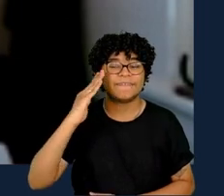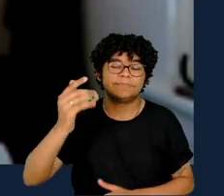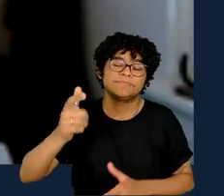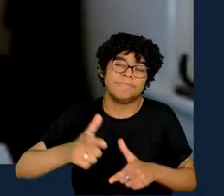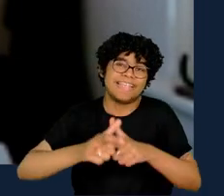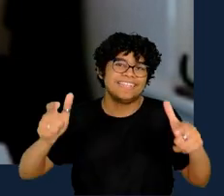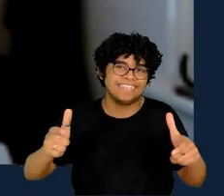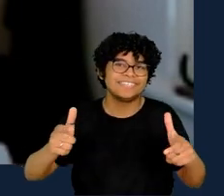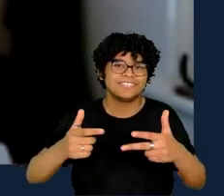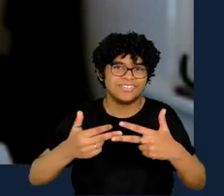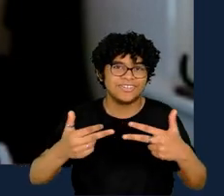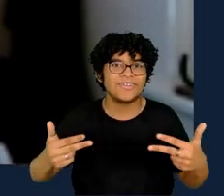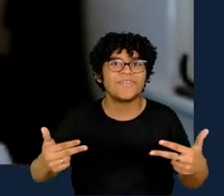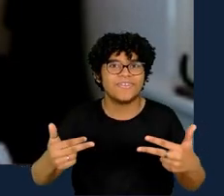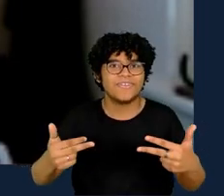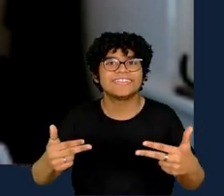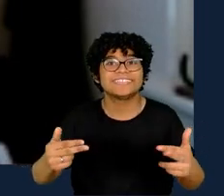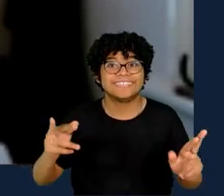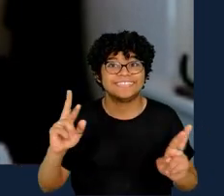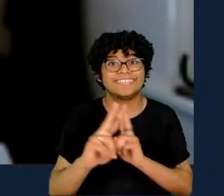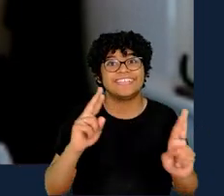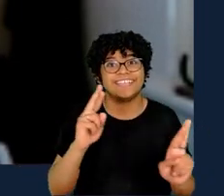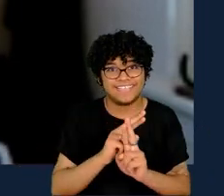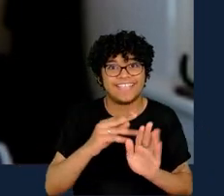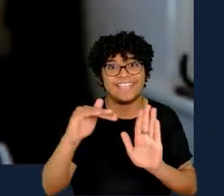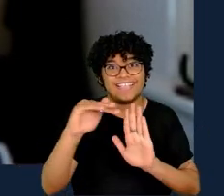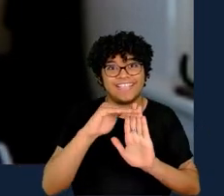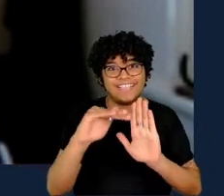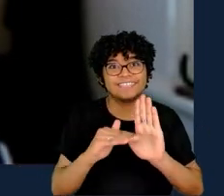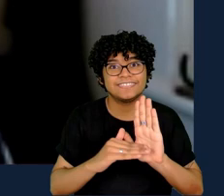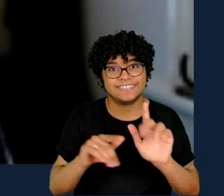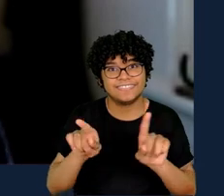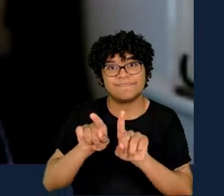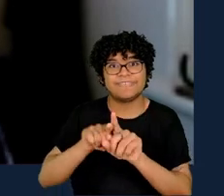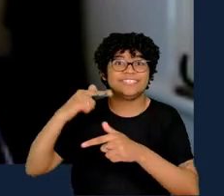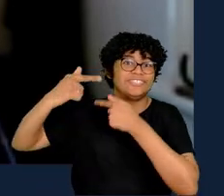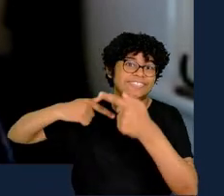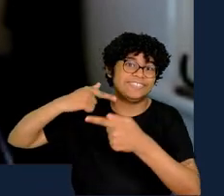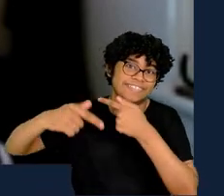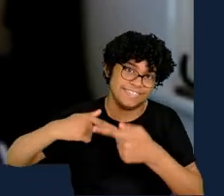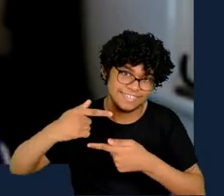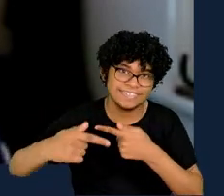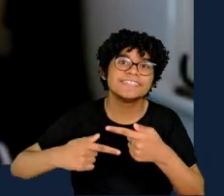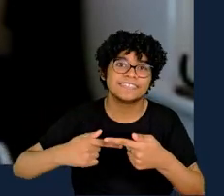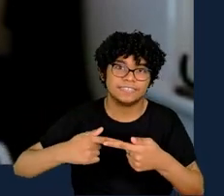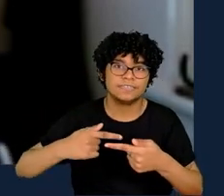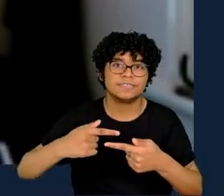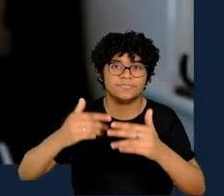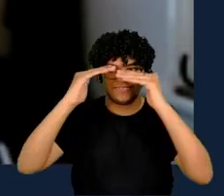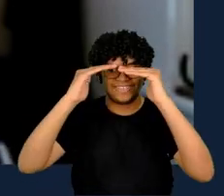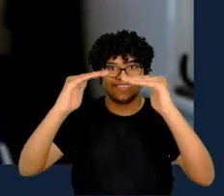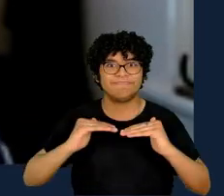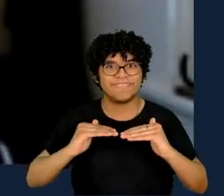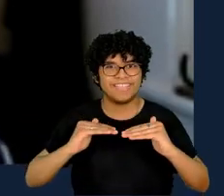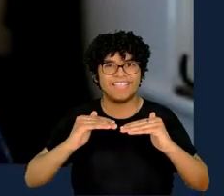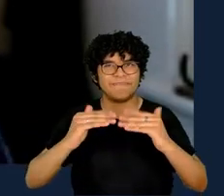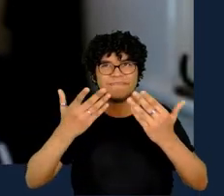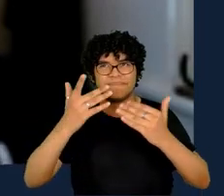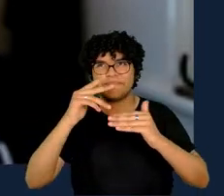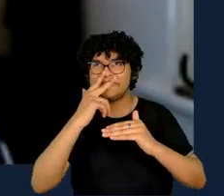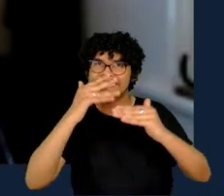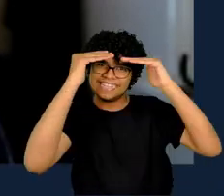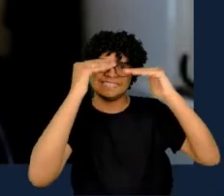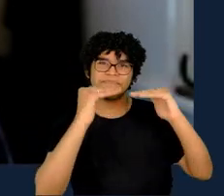climática é essa coisa enorme e amórfica que cruza fronteiras e gerações e não respeita